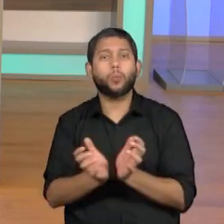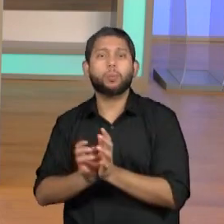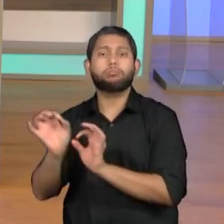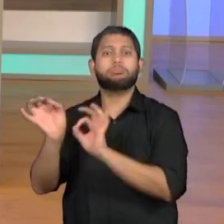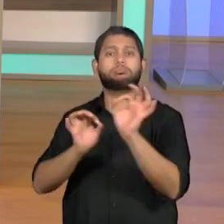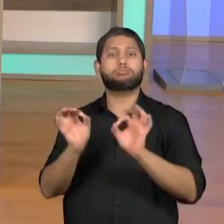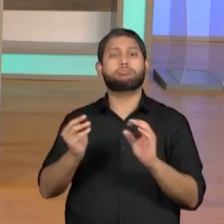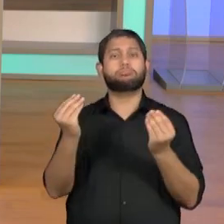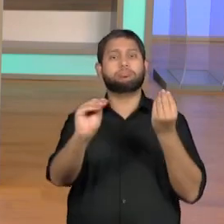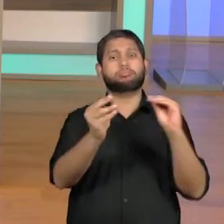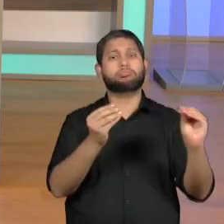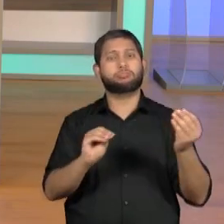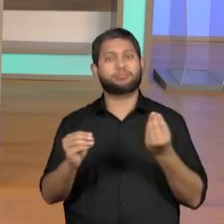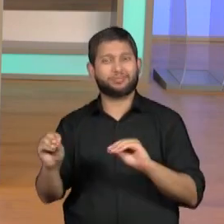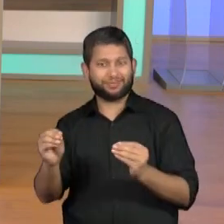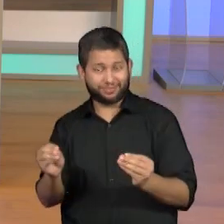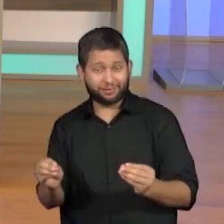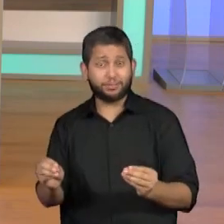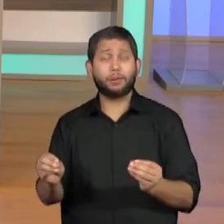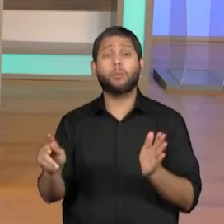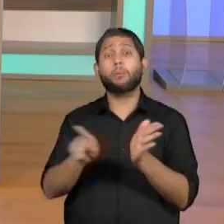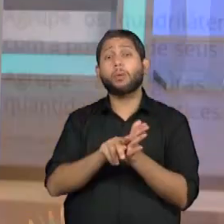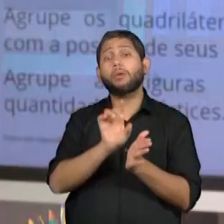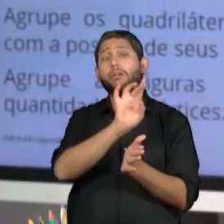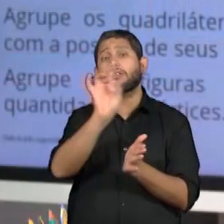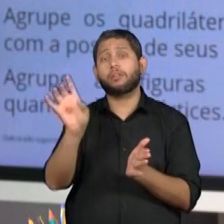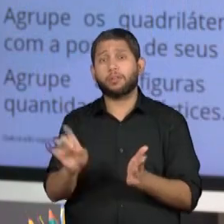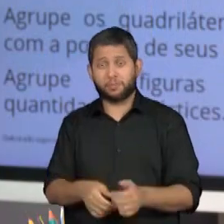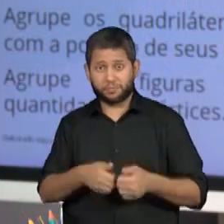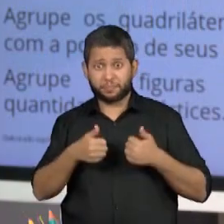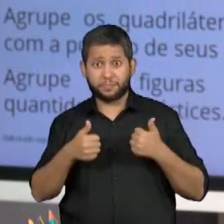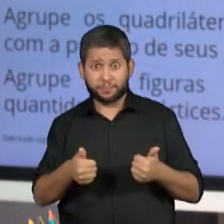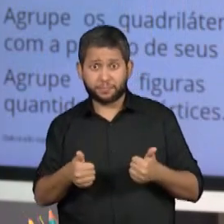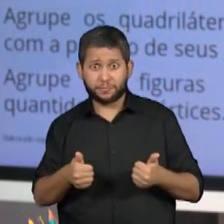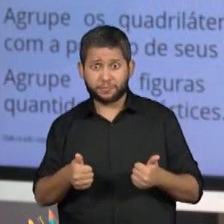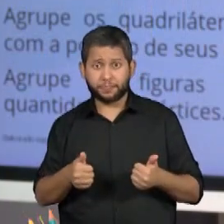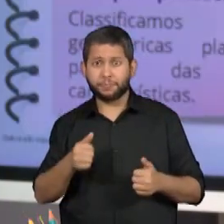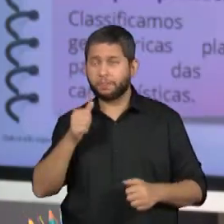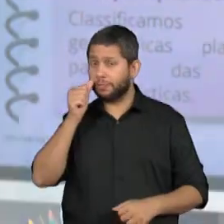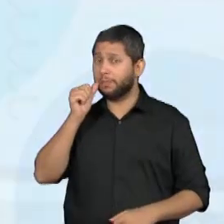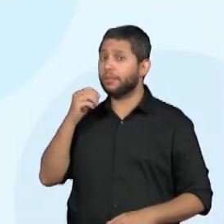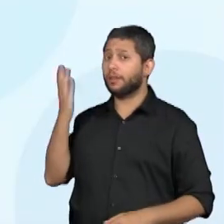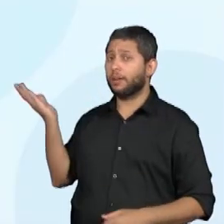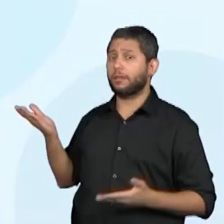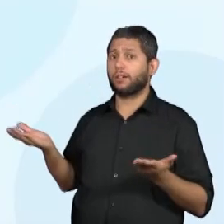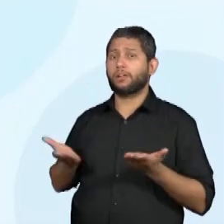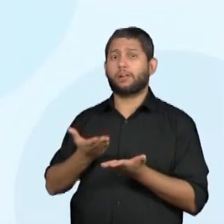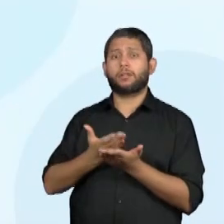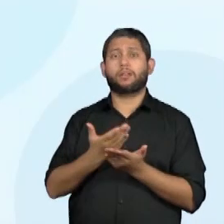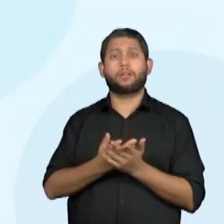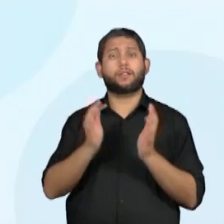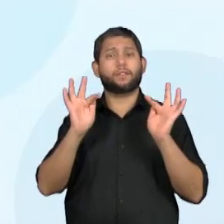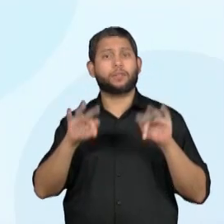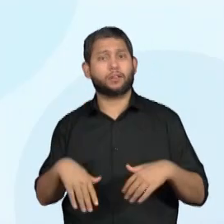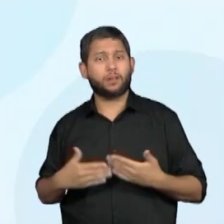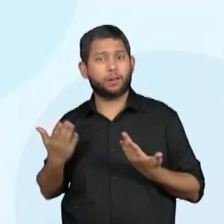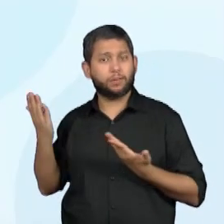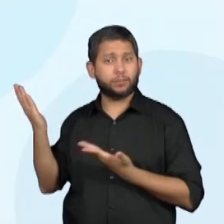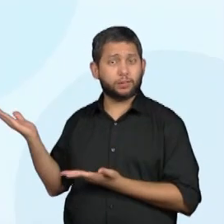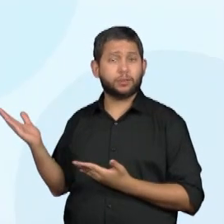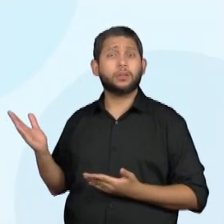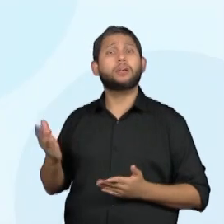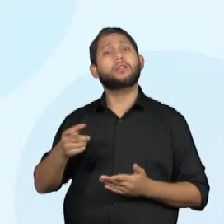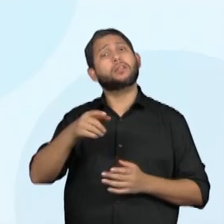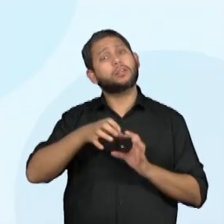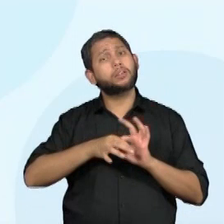planas a partir das suas características. Tudo bem? E aí, para finalizar a nossa aula, então,